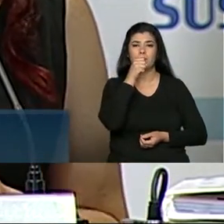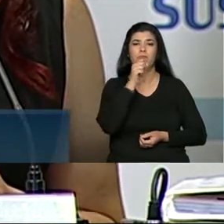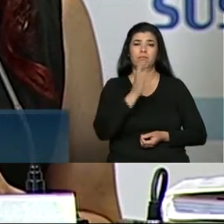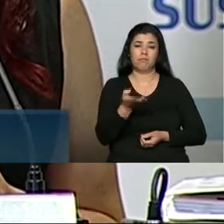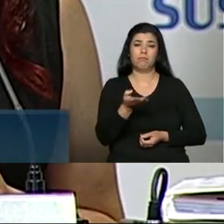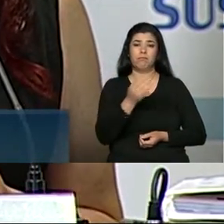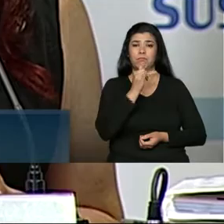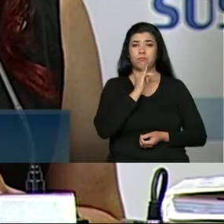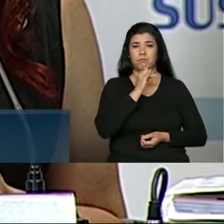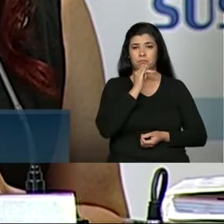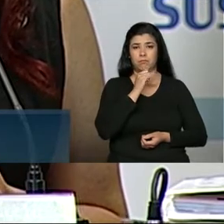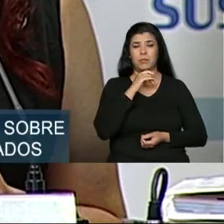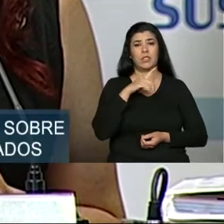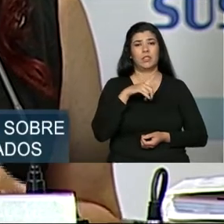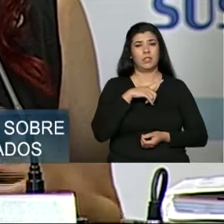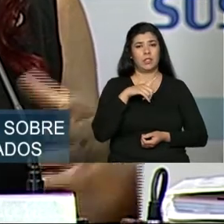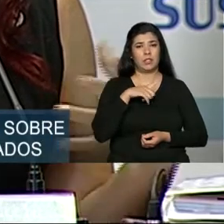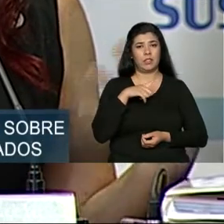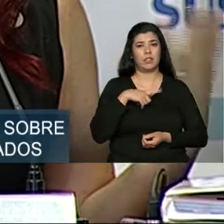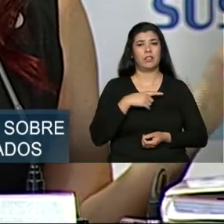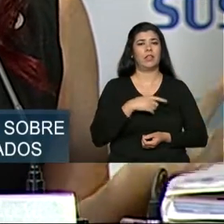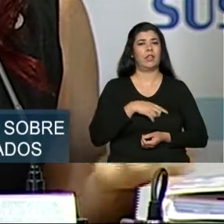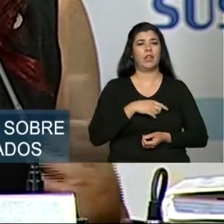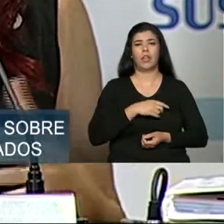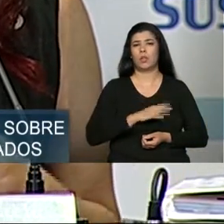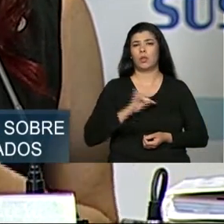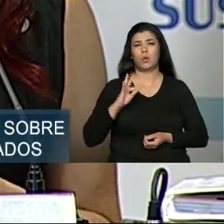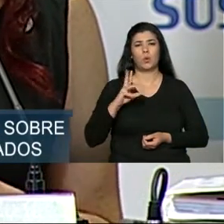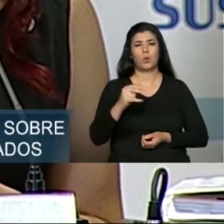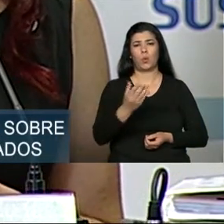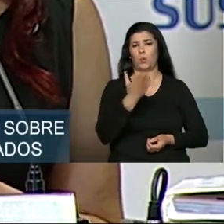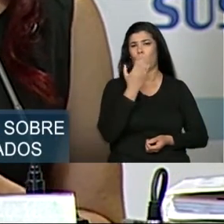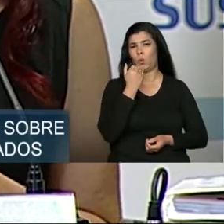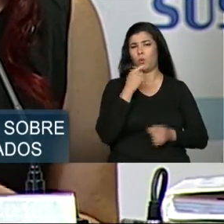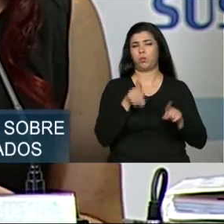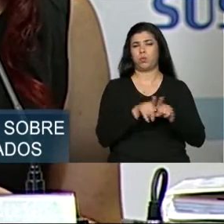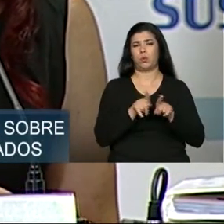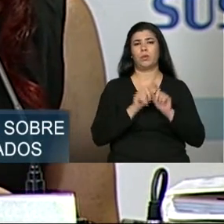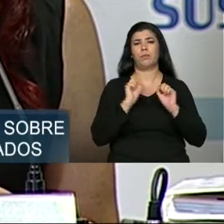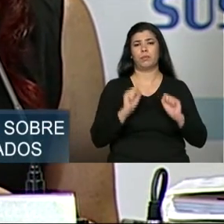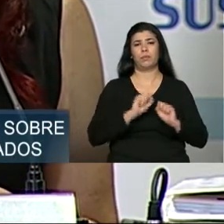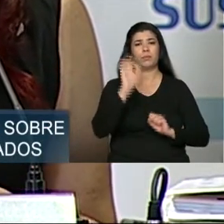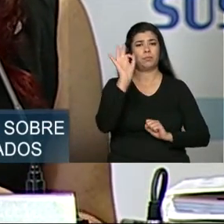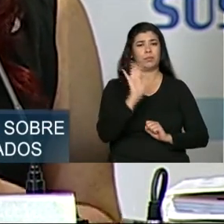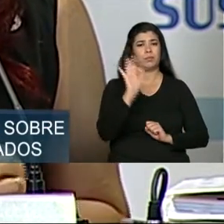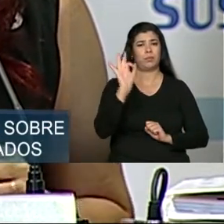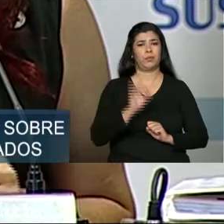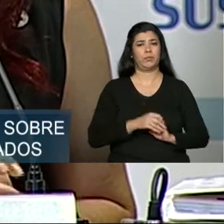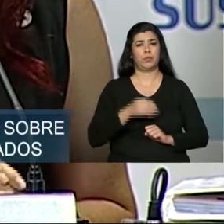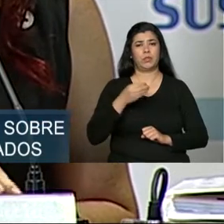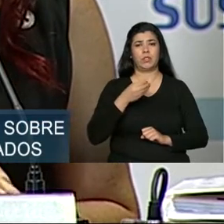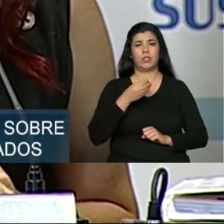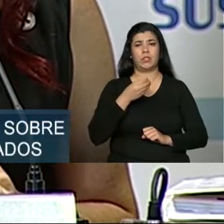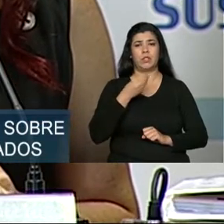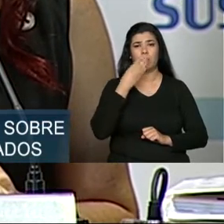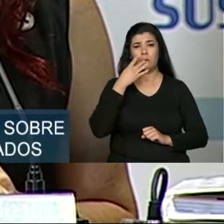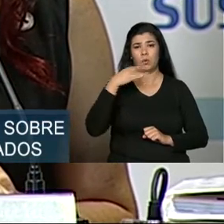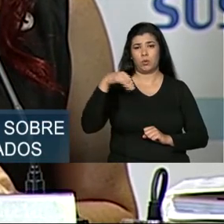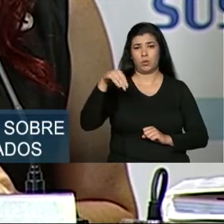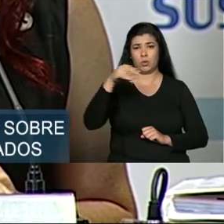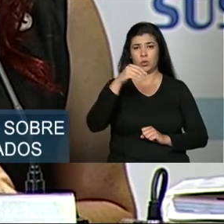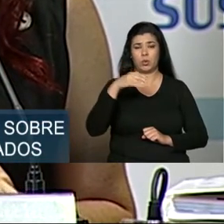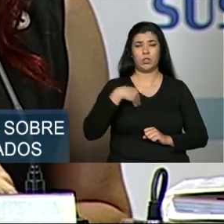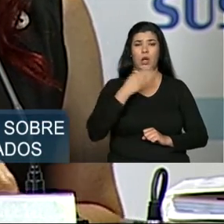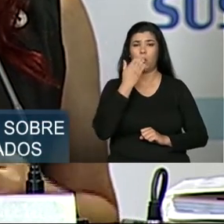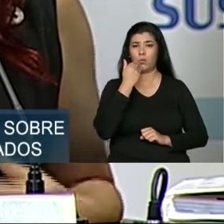exemplo de um alimento que é muito consumido na população e que aumenta o aporte de sódio